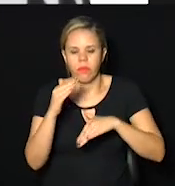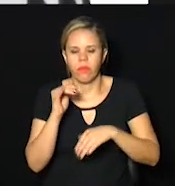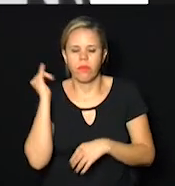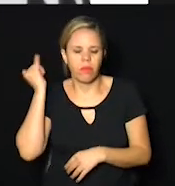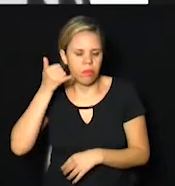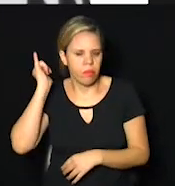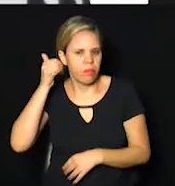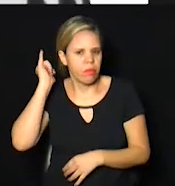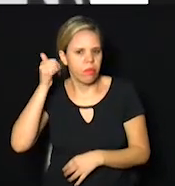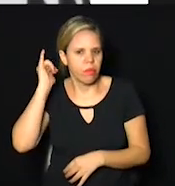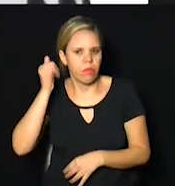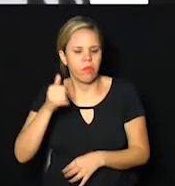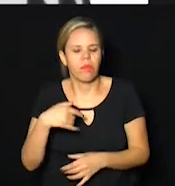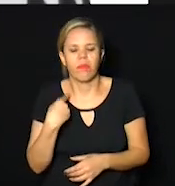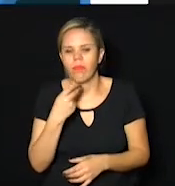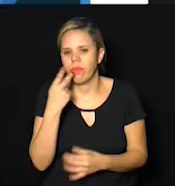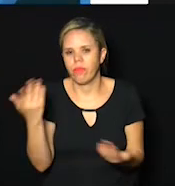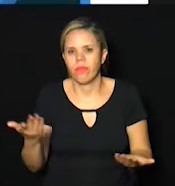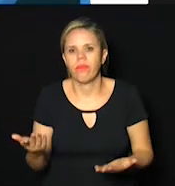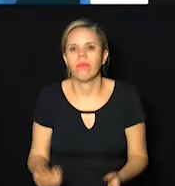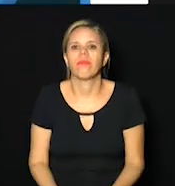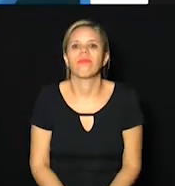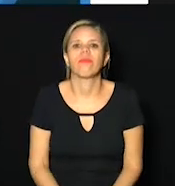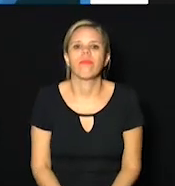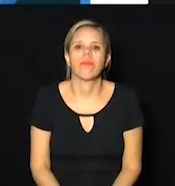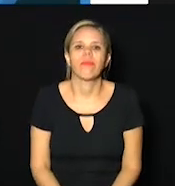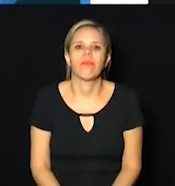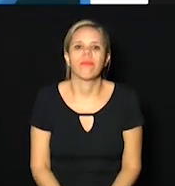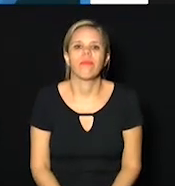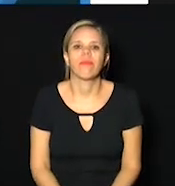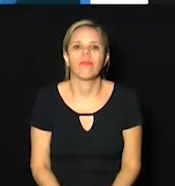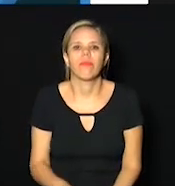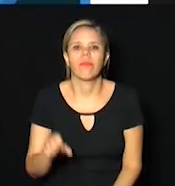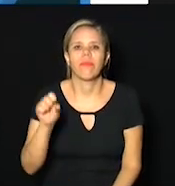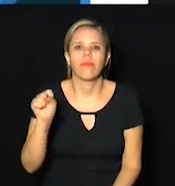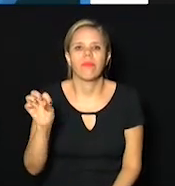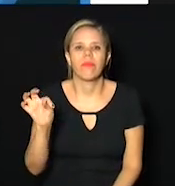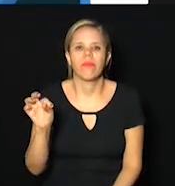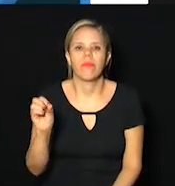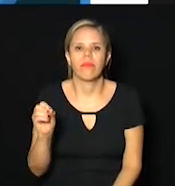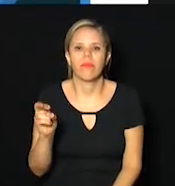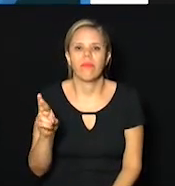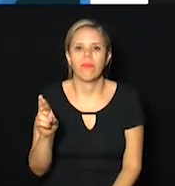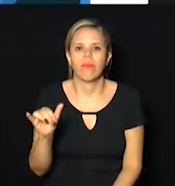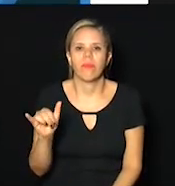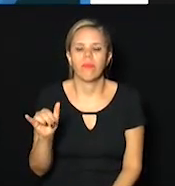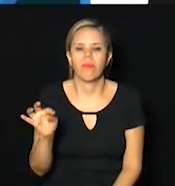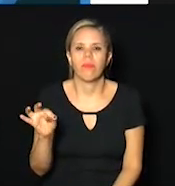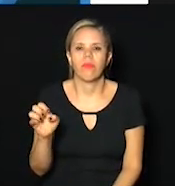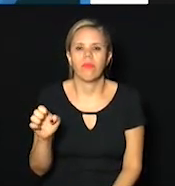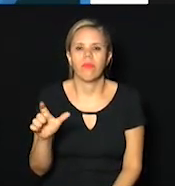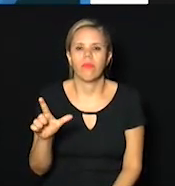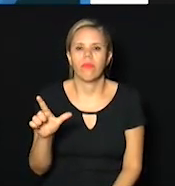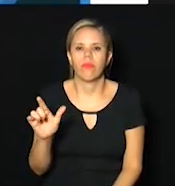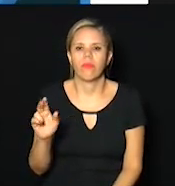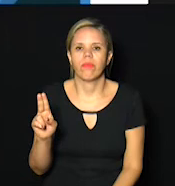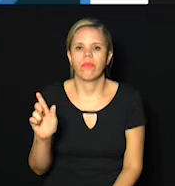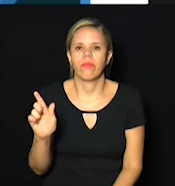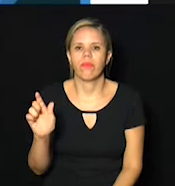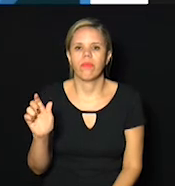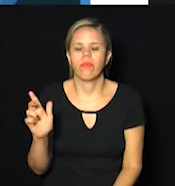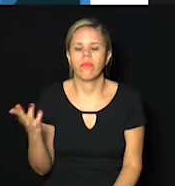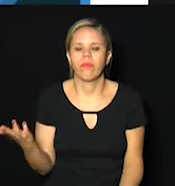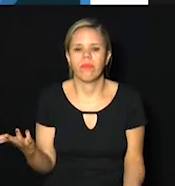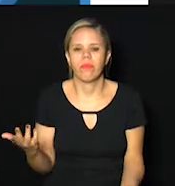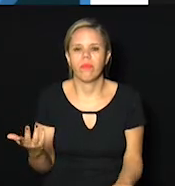narrativa. E é disso que a gente vai falar agora. Que é o tal do storytelling. Eu preciso contar uma história que faça sentido para as pessoas